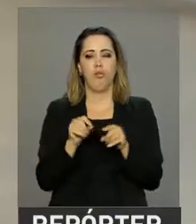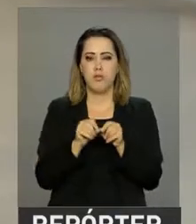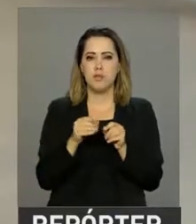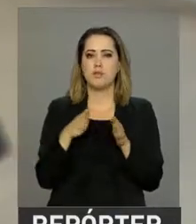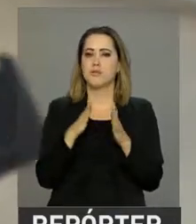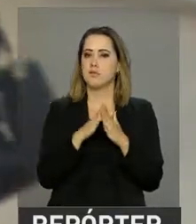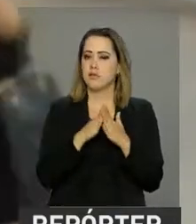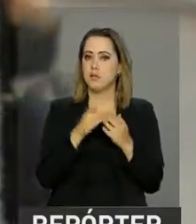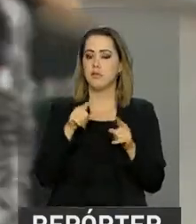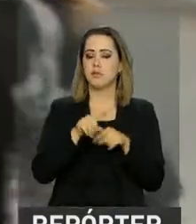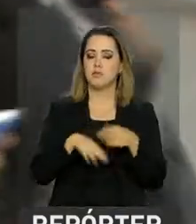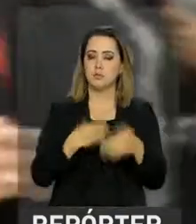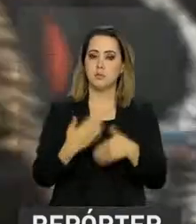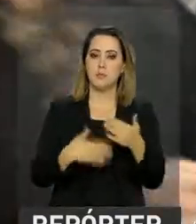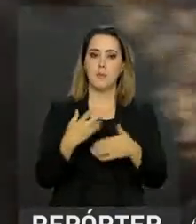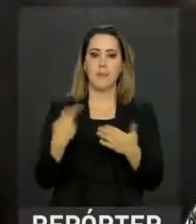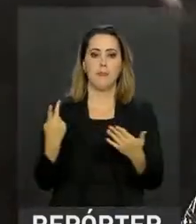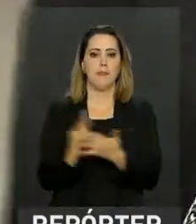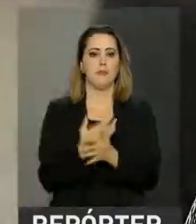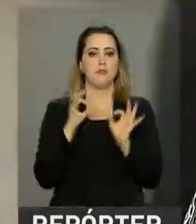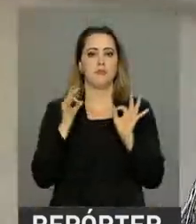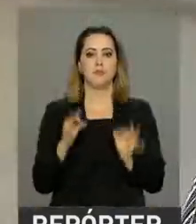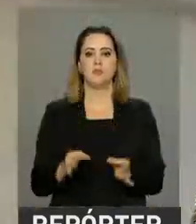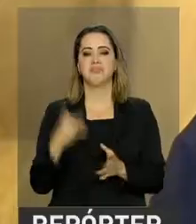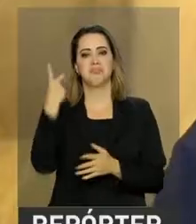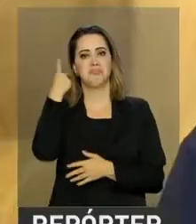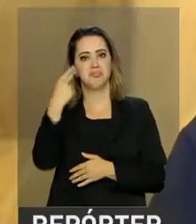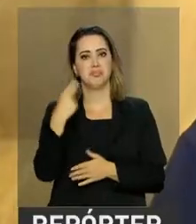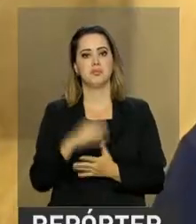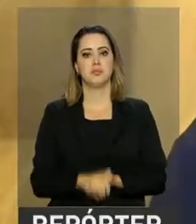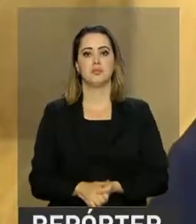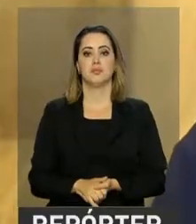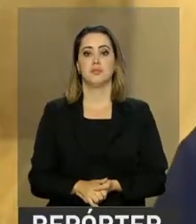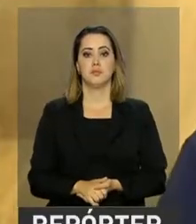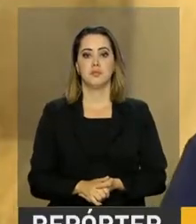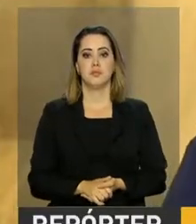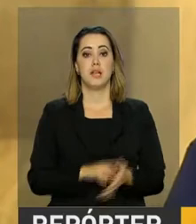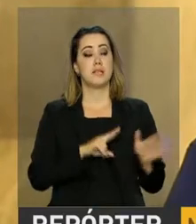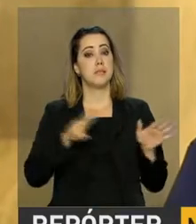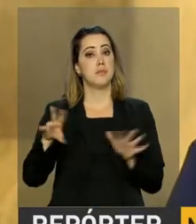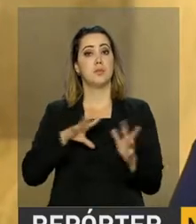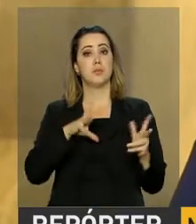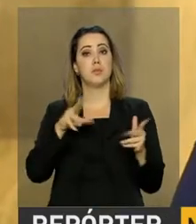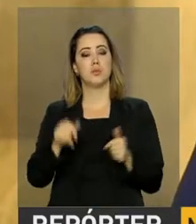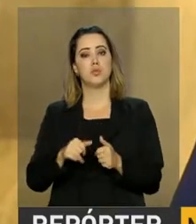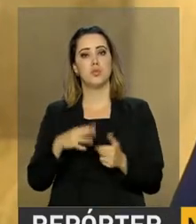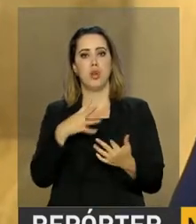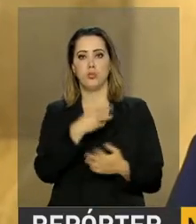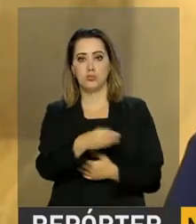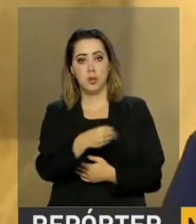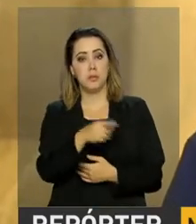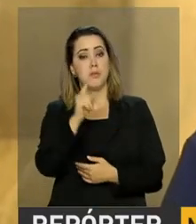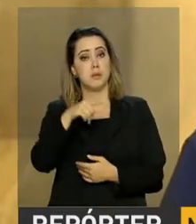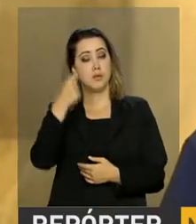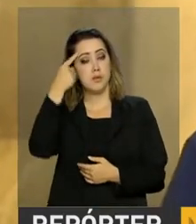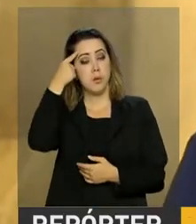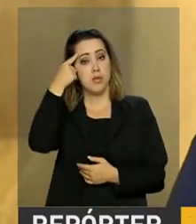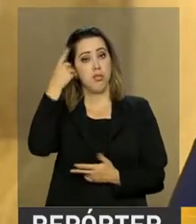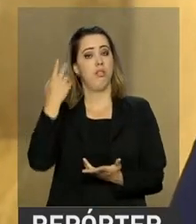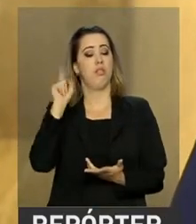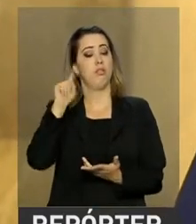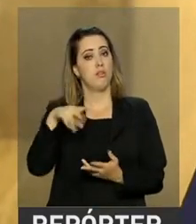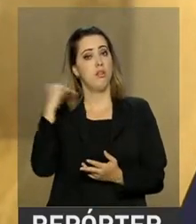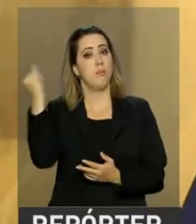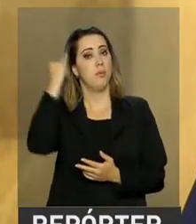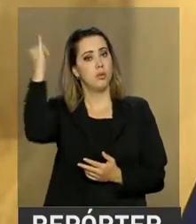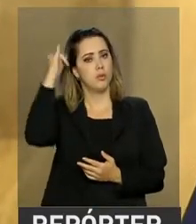o processo ocorreu de forma natural. A Semana Mundial da Amamentação é uma forma de conscientizar a população sobre